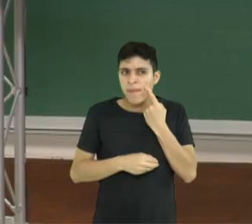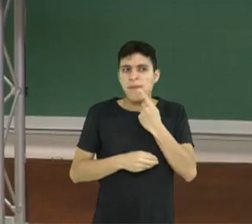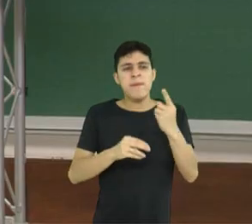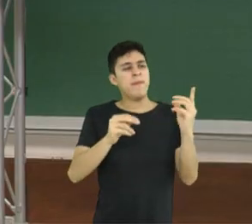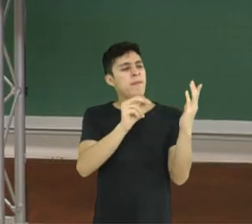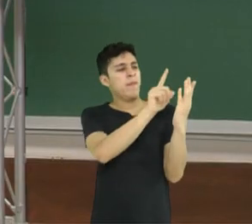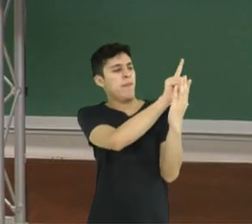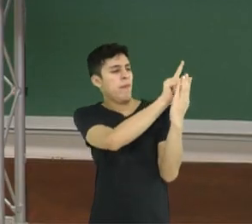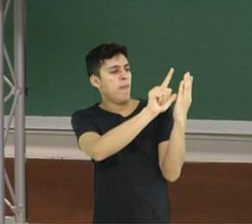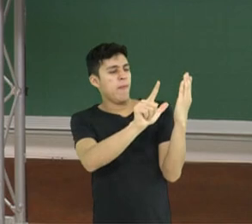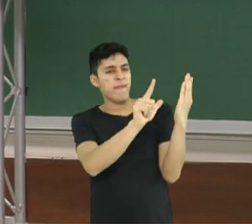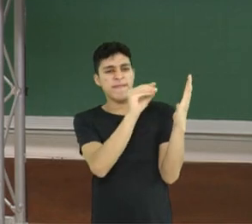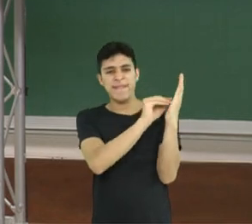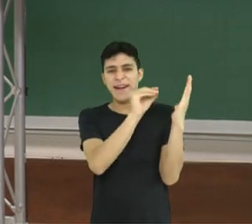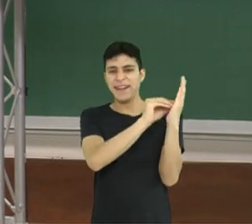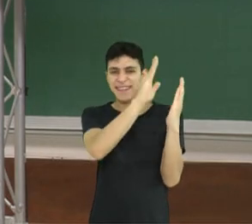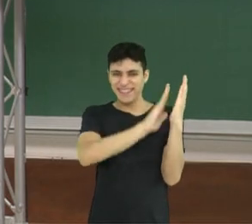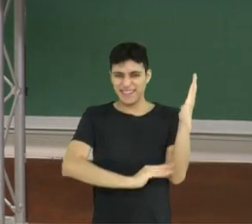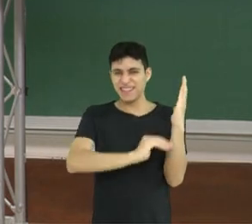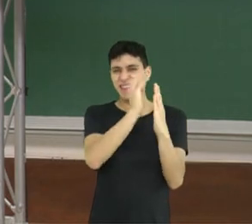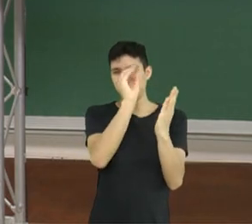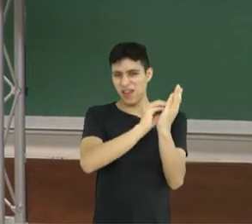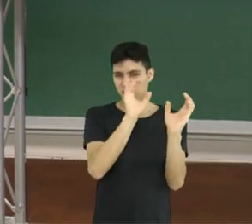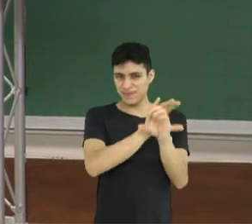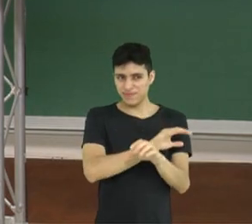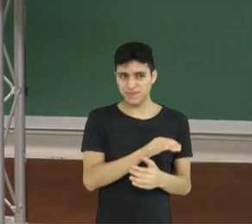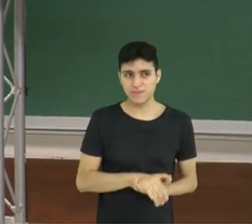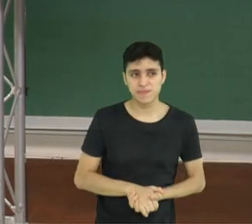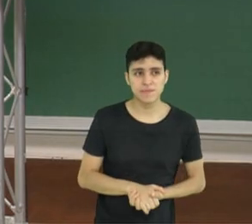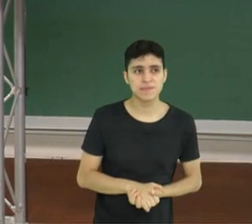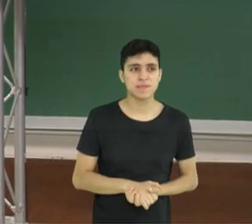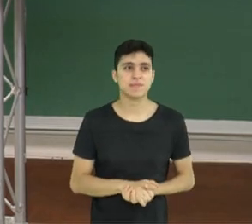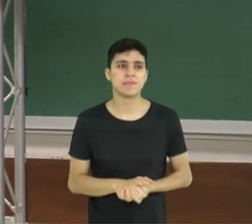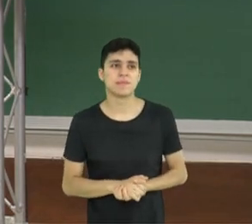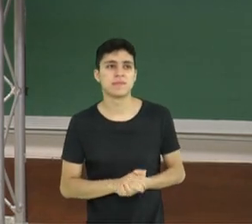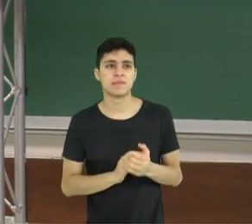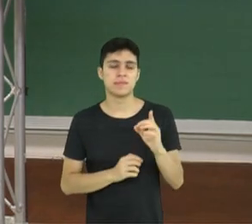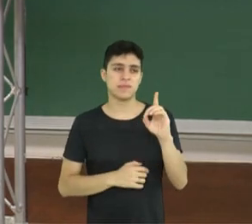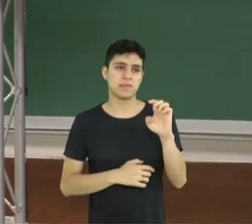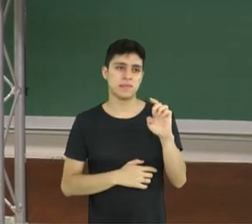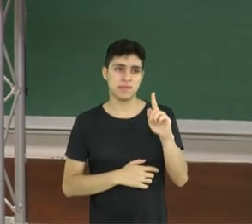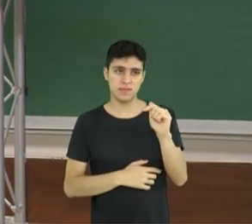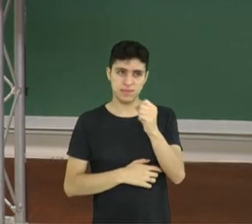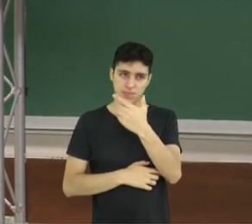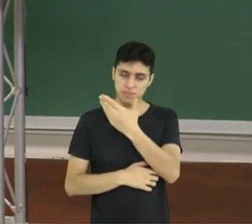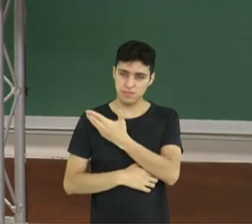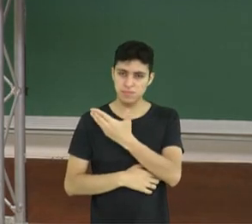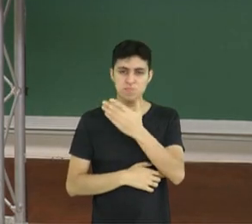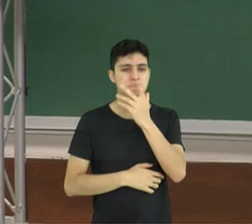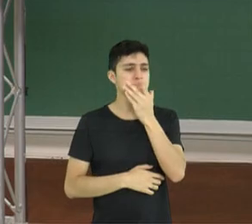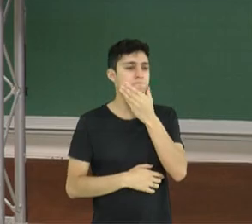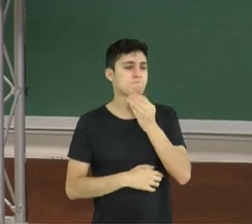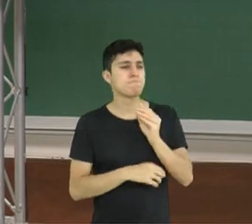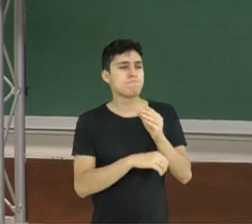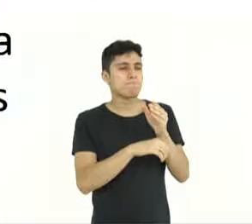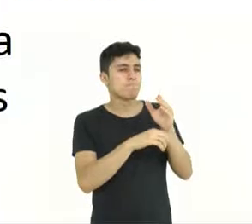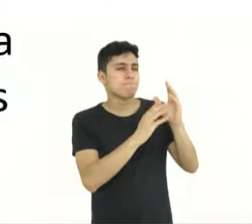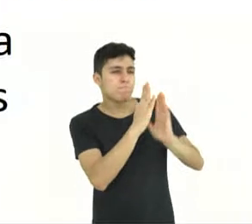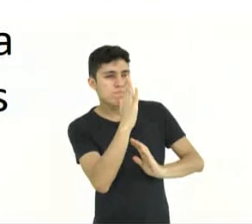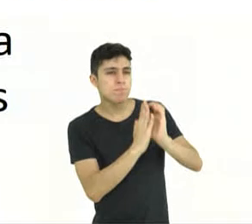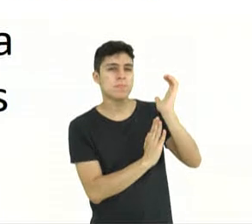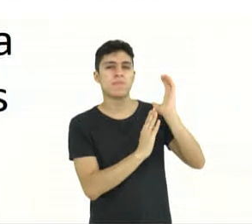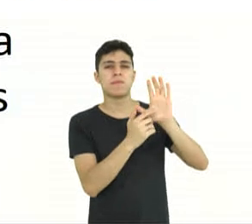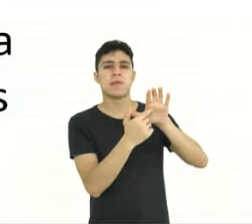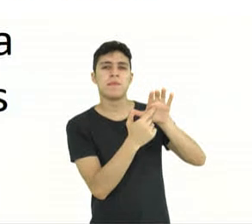ó tela cru aqui e hoje tem o edigas Ligar quero famoso pintor de bailarina a gente falou espetáculo de